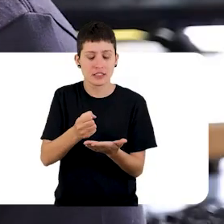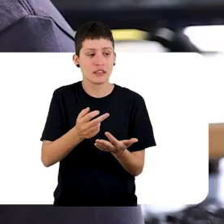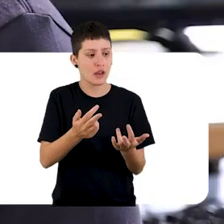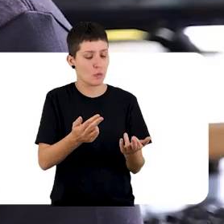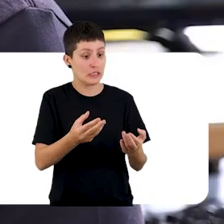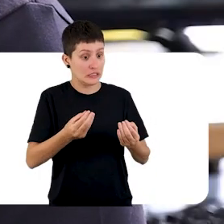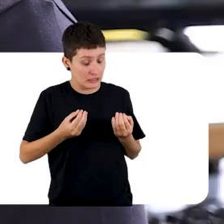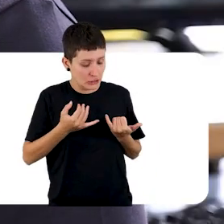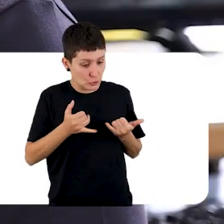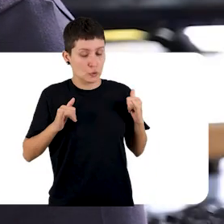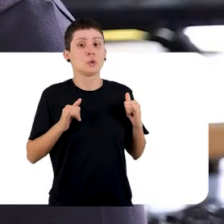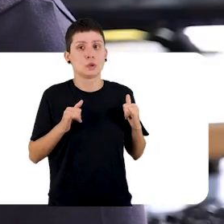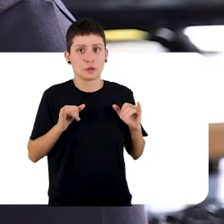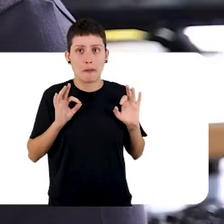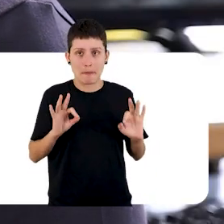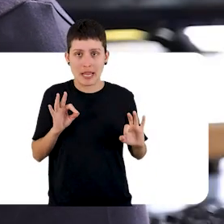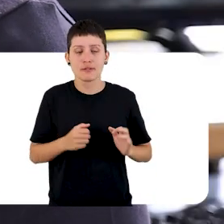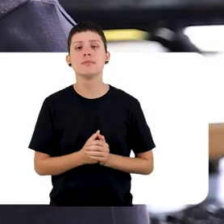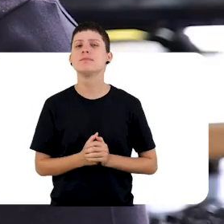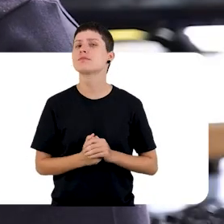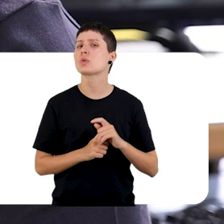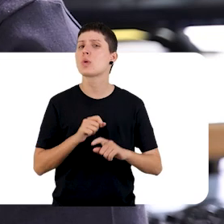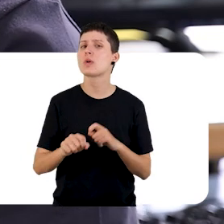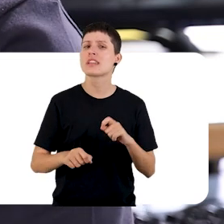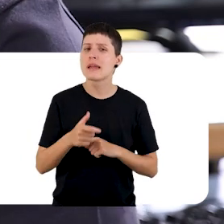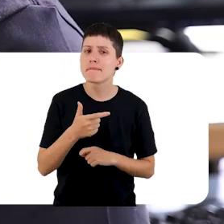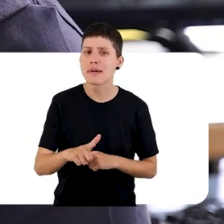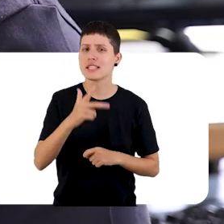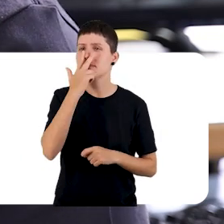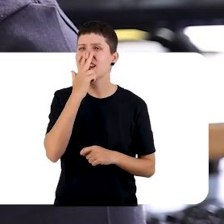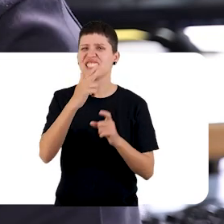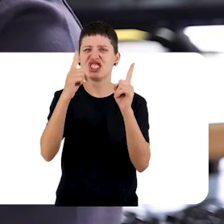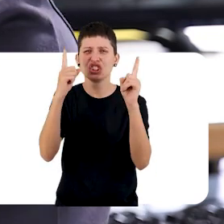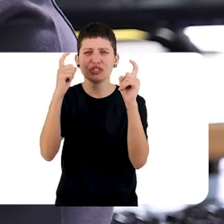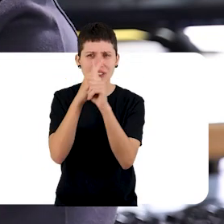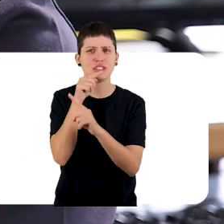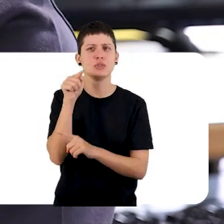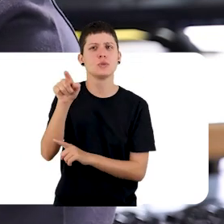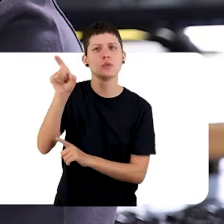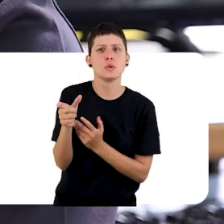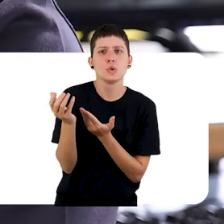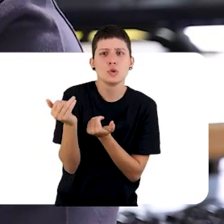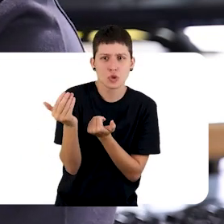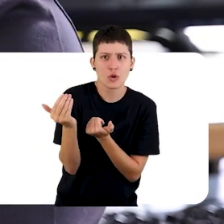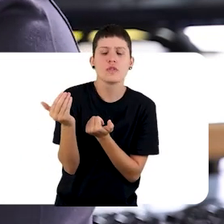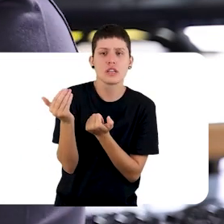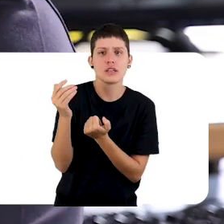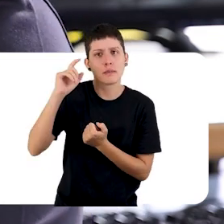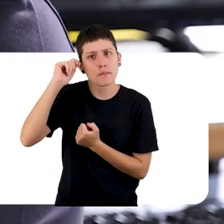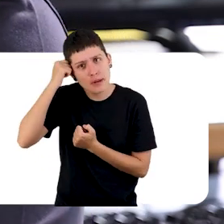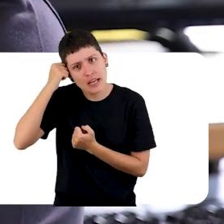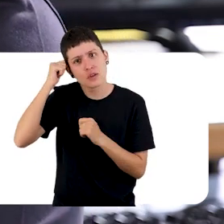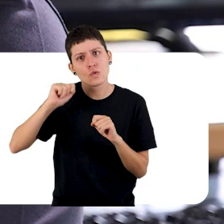choque de realidade. Hoje, o que mais dificulta esse jovem da periferia,